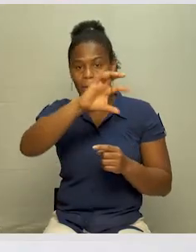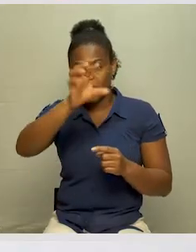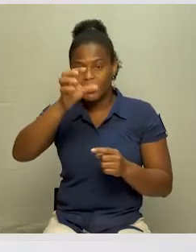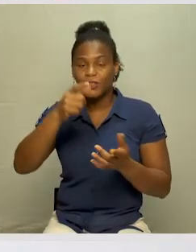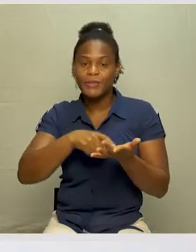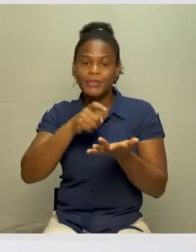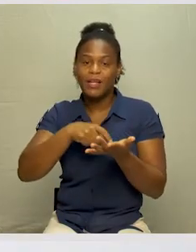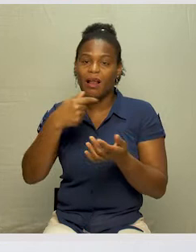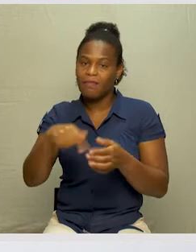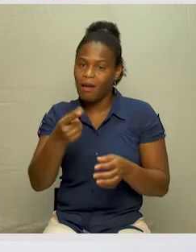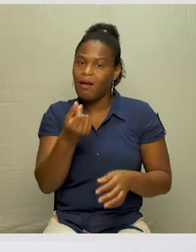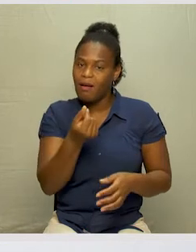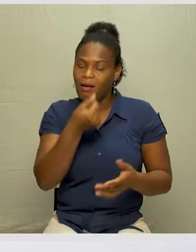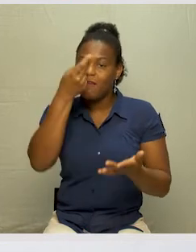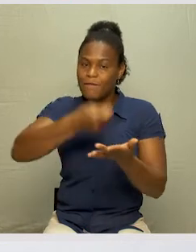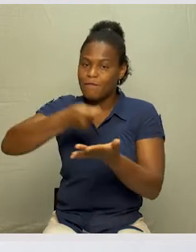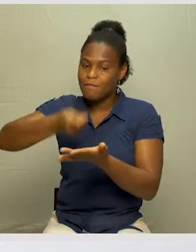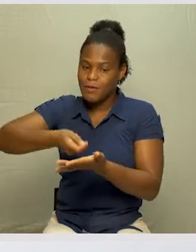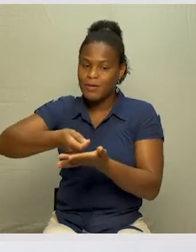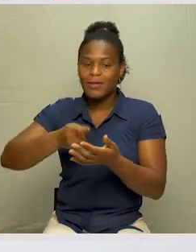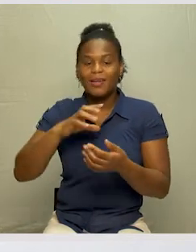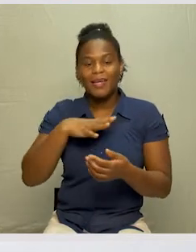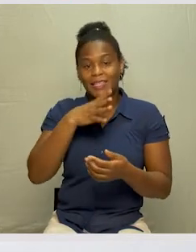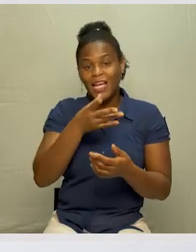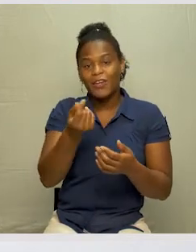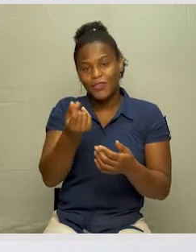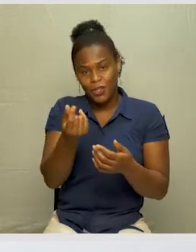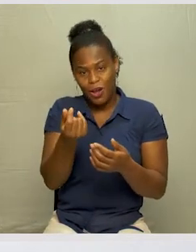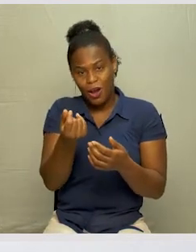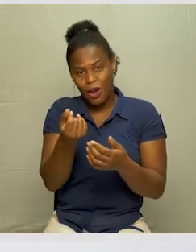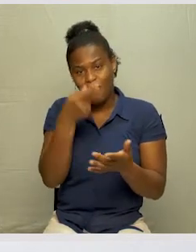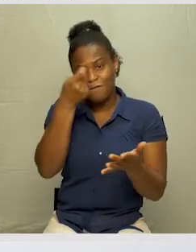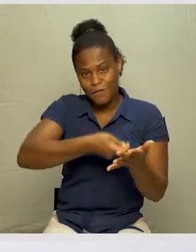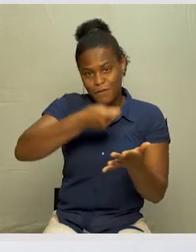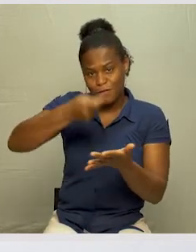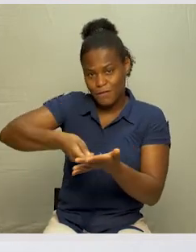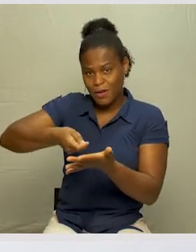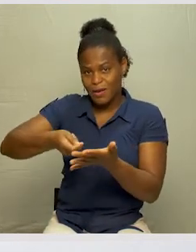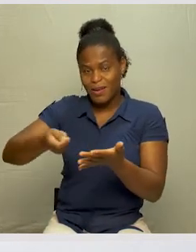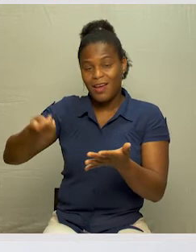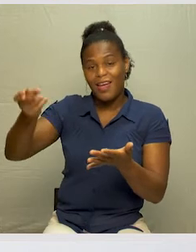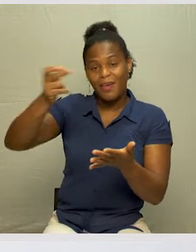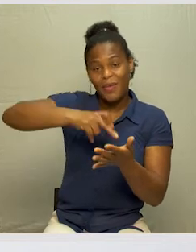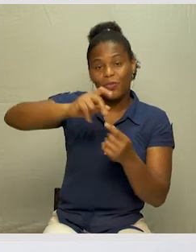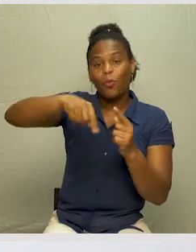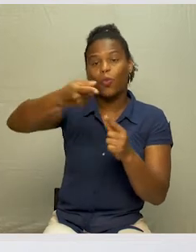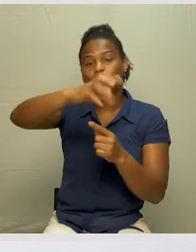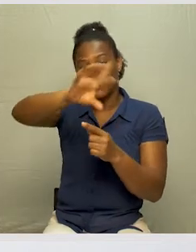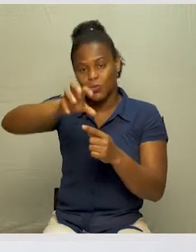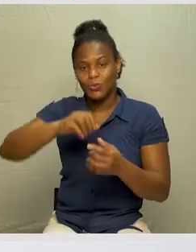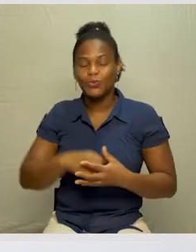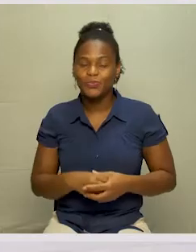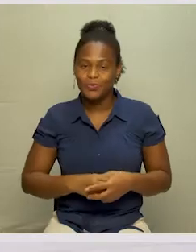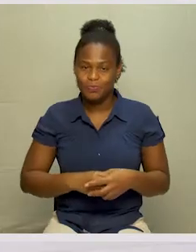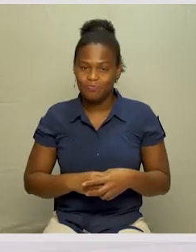o país tem necessidade líquida de financiamento, ou seja, entrada de financiamento do resto do